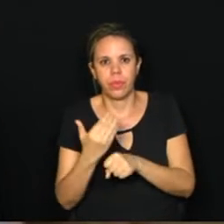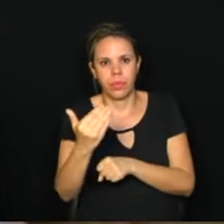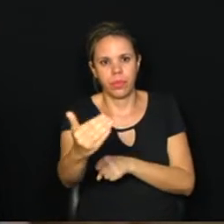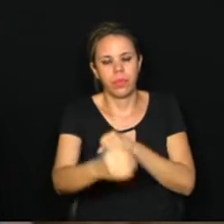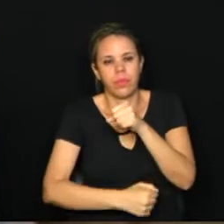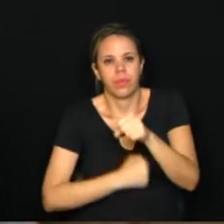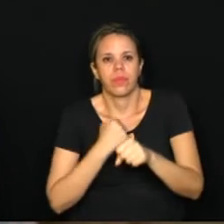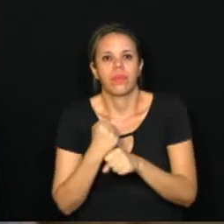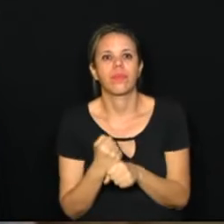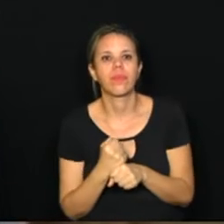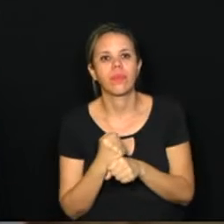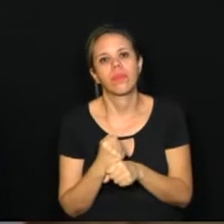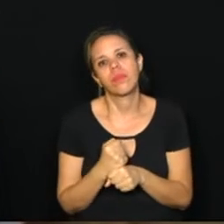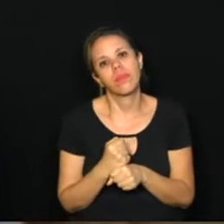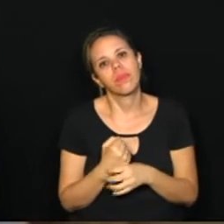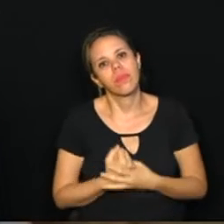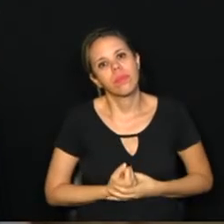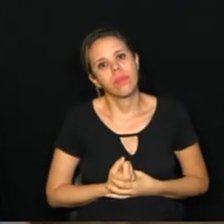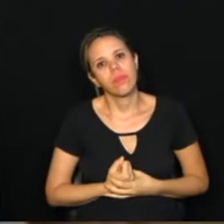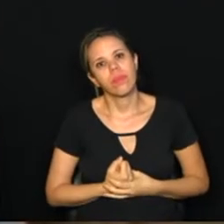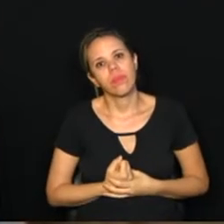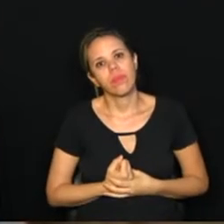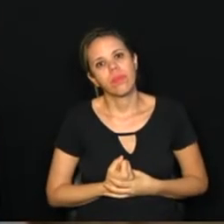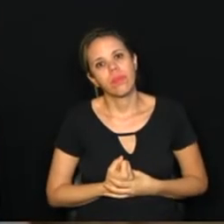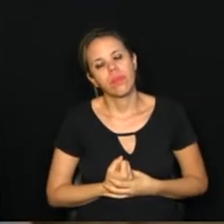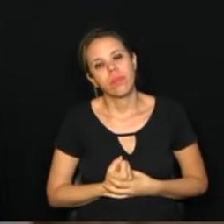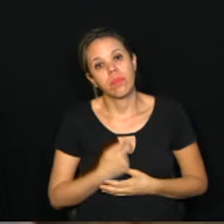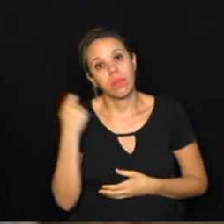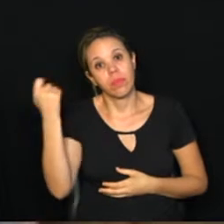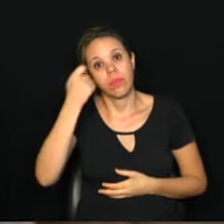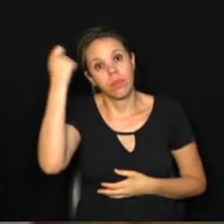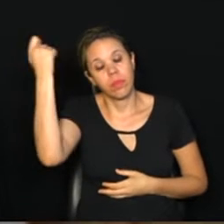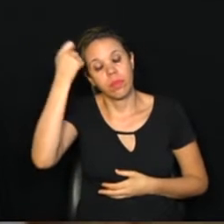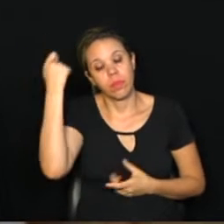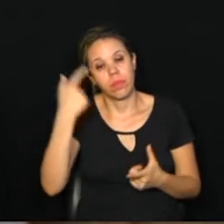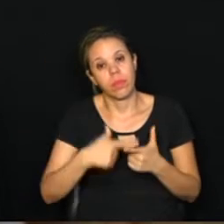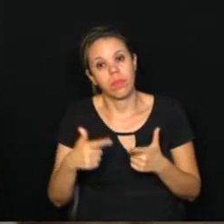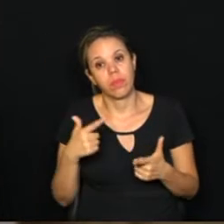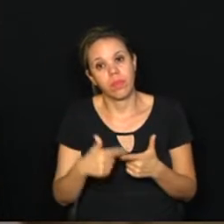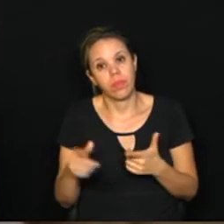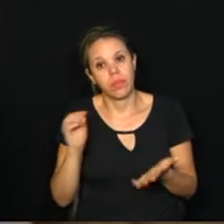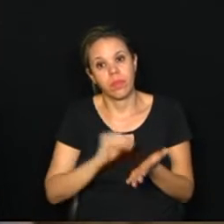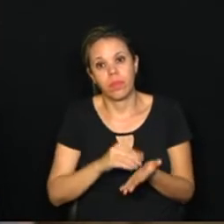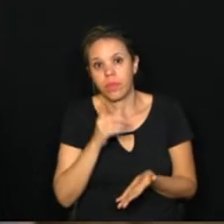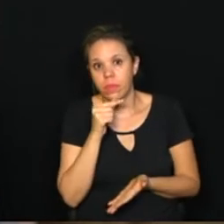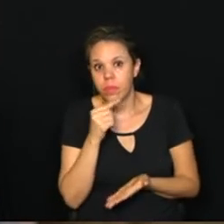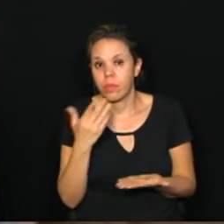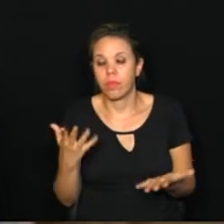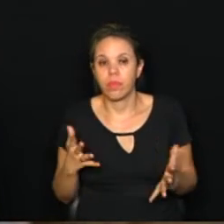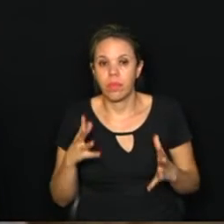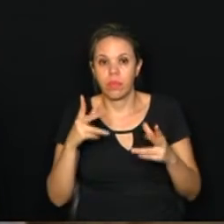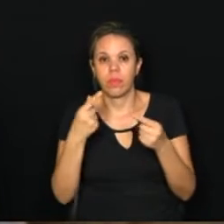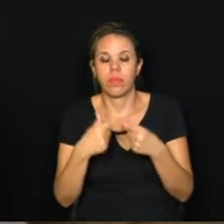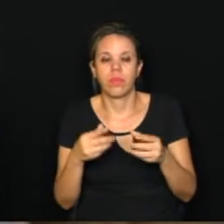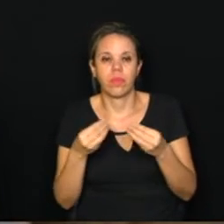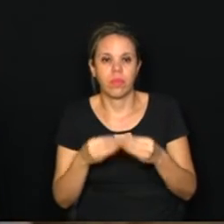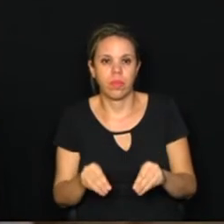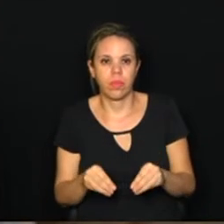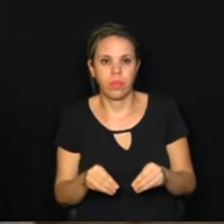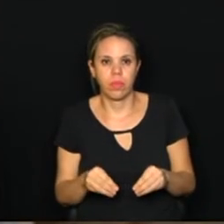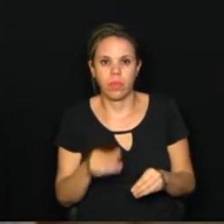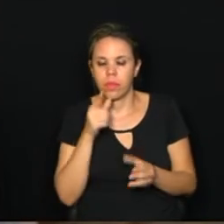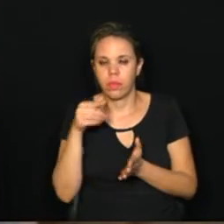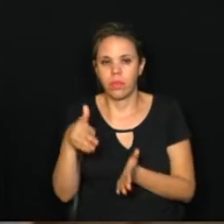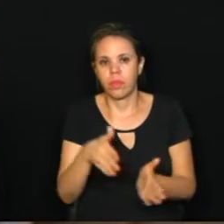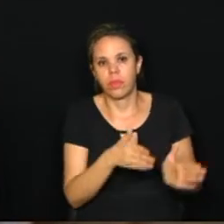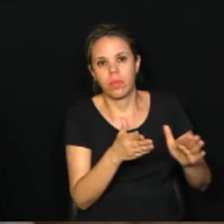ano particularmente grave desse ponto de vista. Isso e com todos os impactos do ponto de vista hídrico,